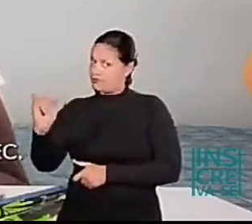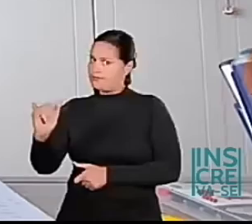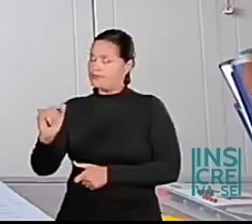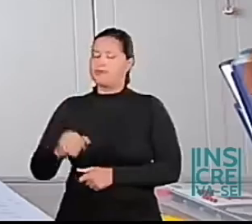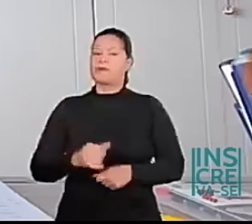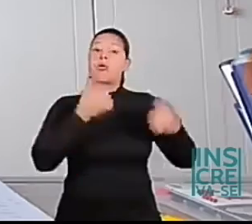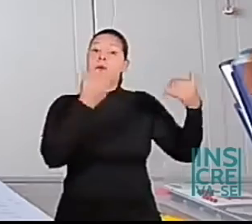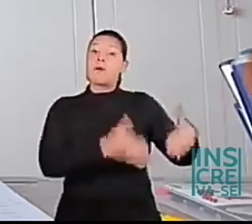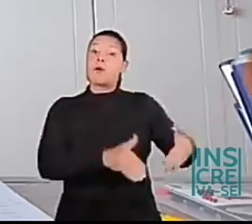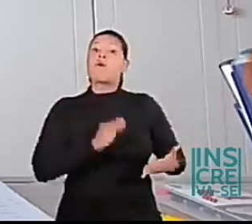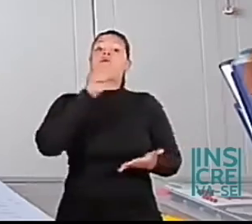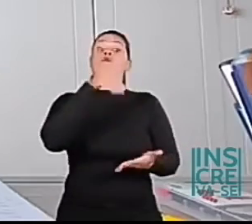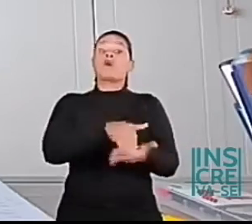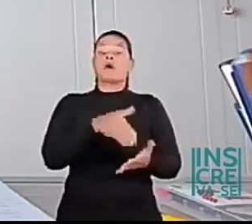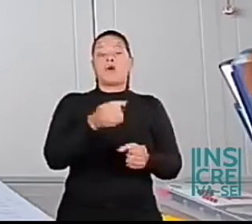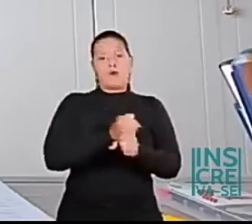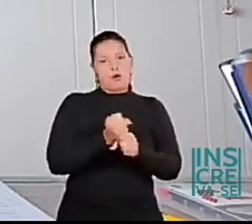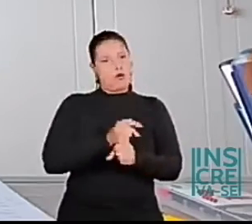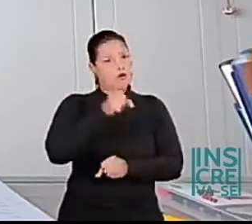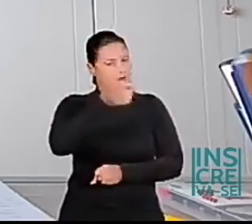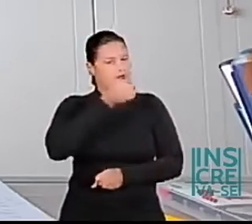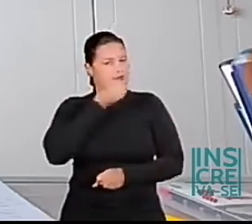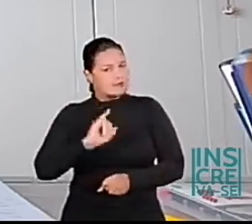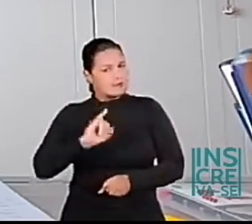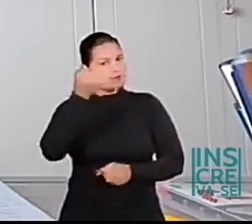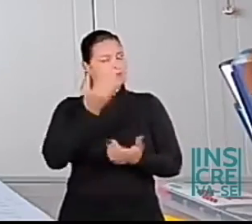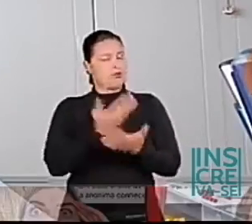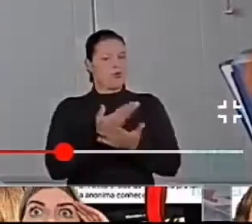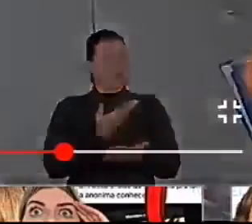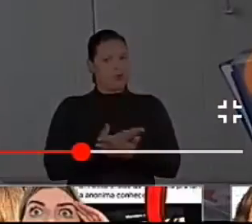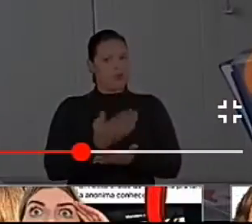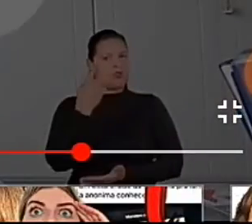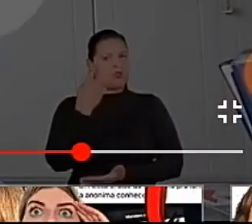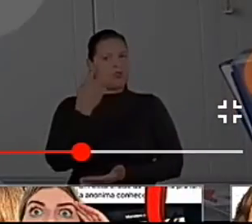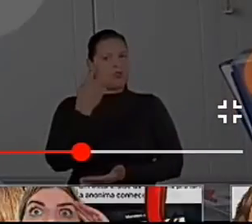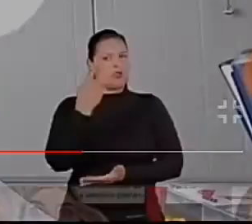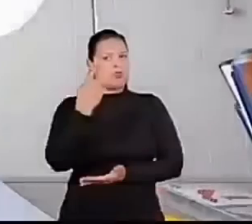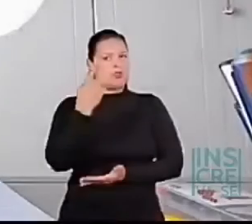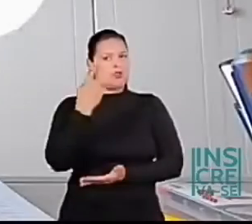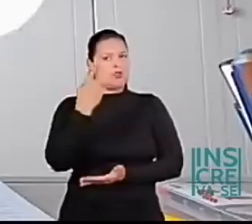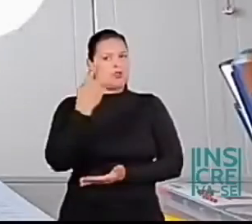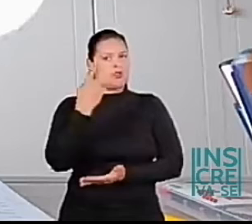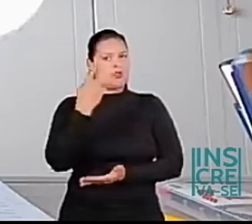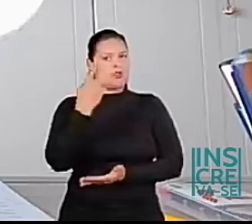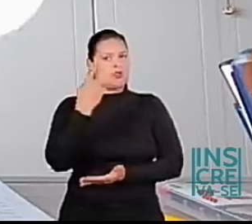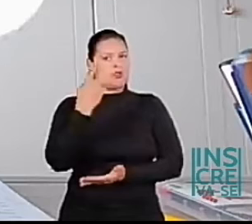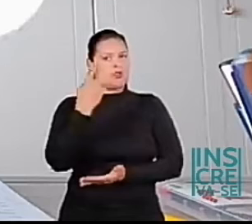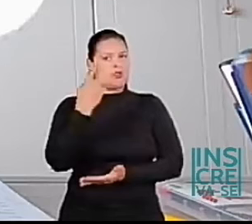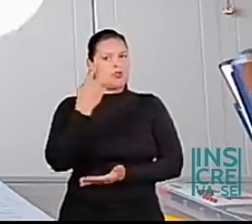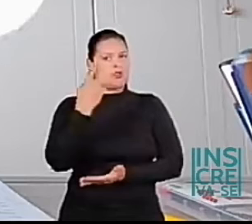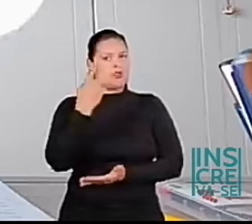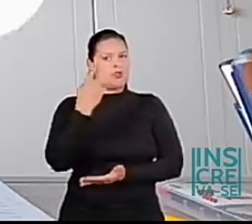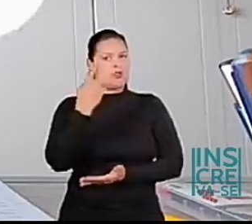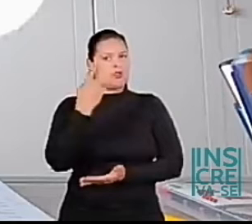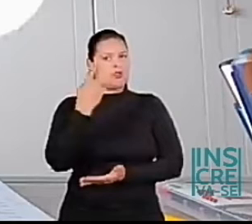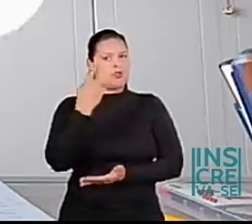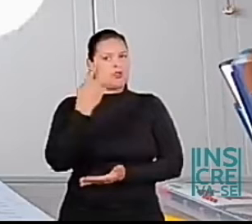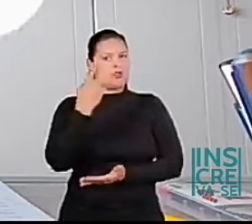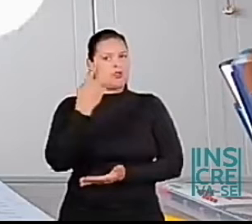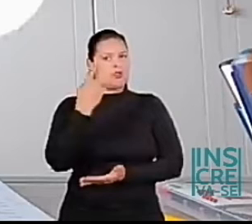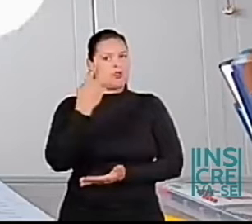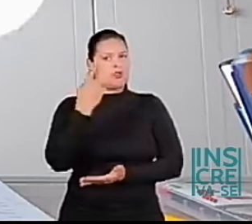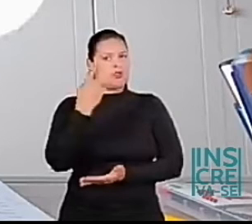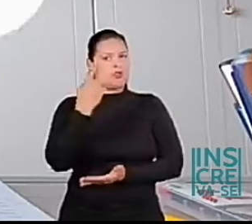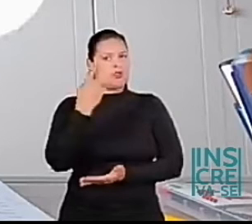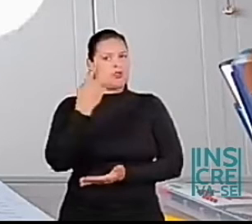MEC. As provas serão no final do ano. Até lá, estude! Primeiro que essa moça não dá a data exata, porque nós sabemos